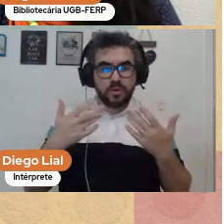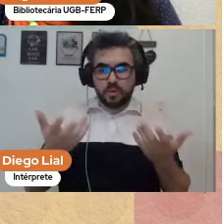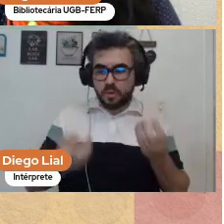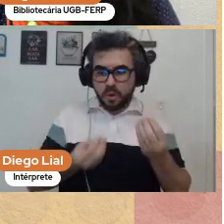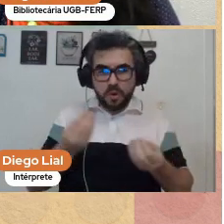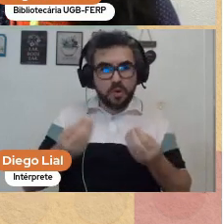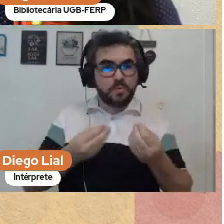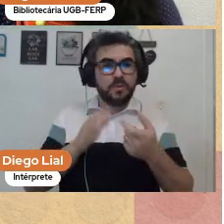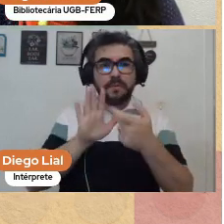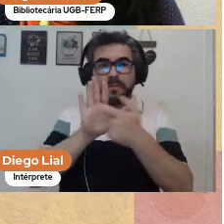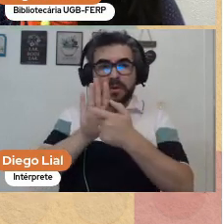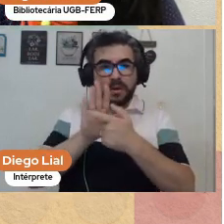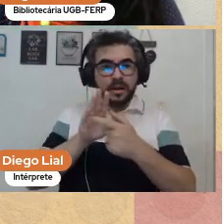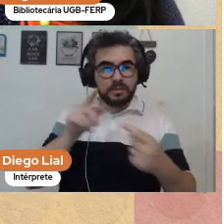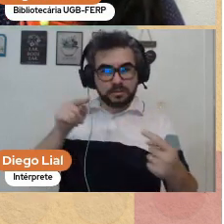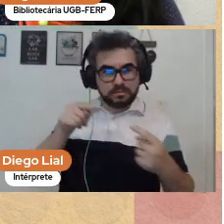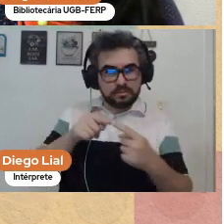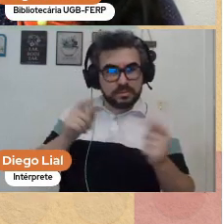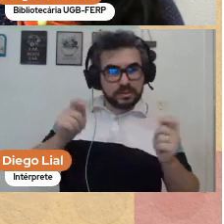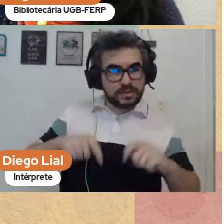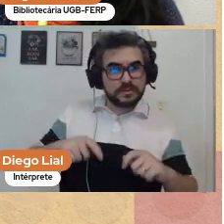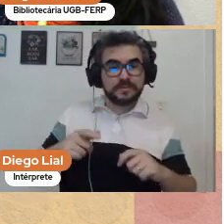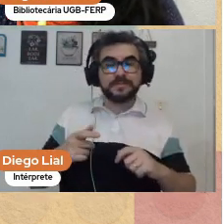está, para poder, a partir, né,